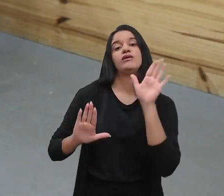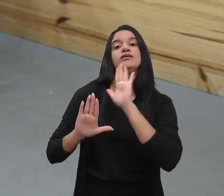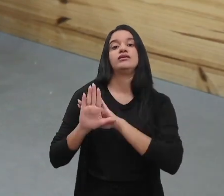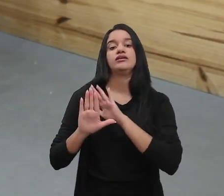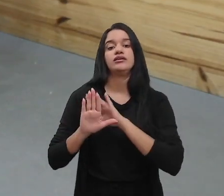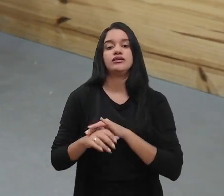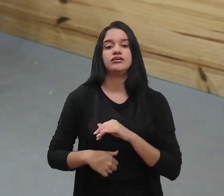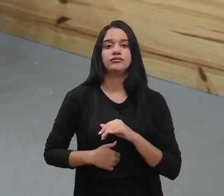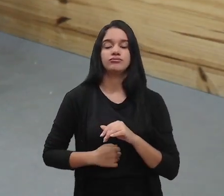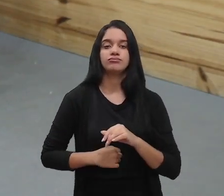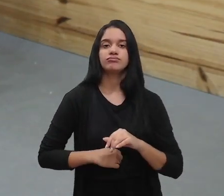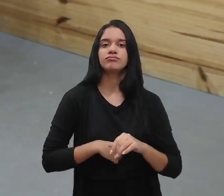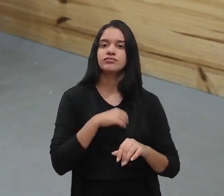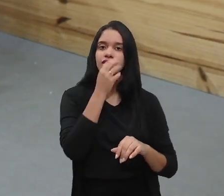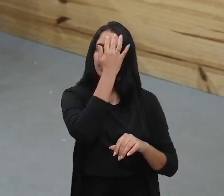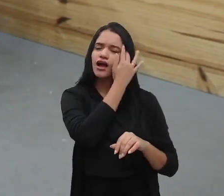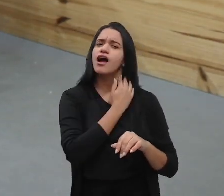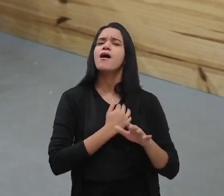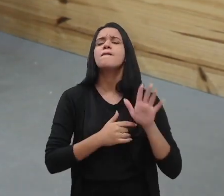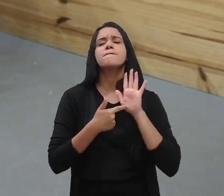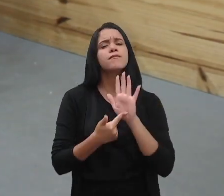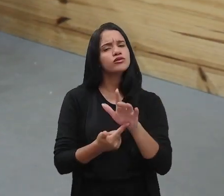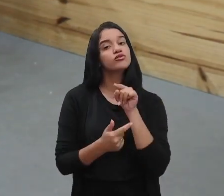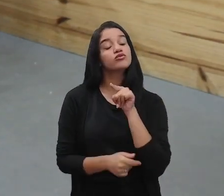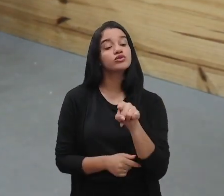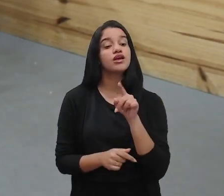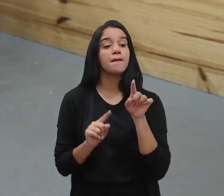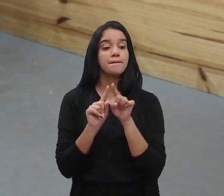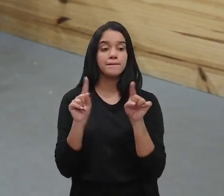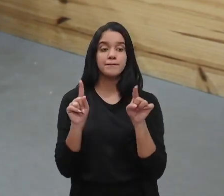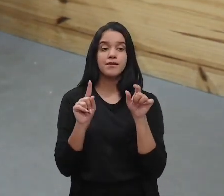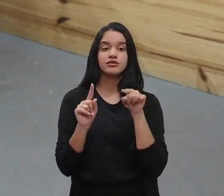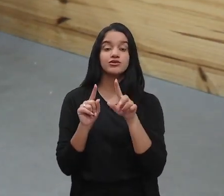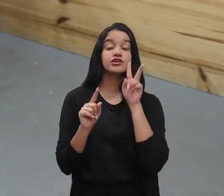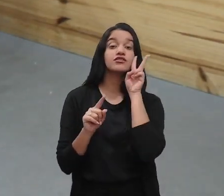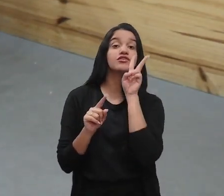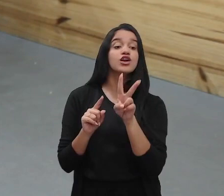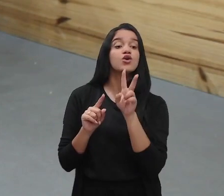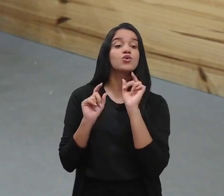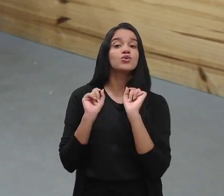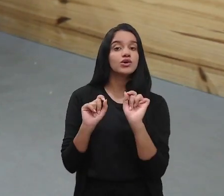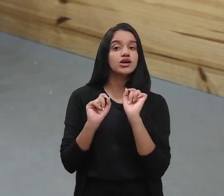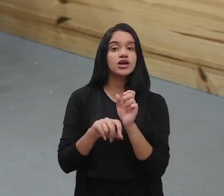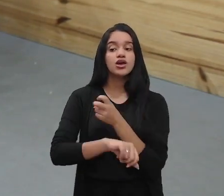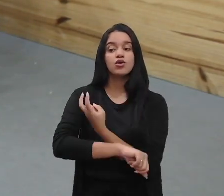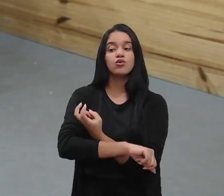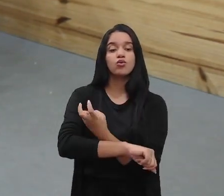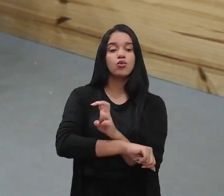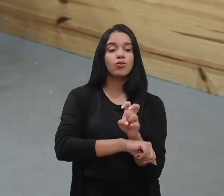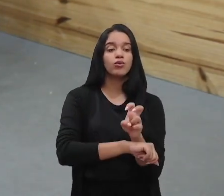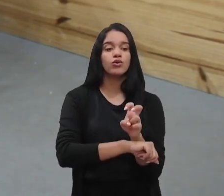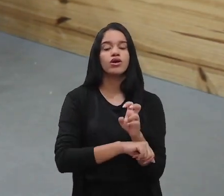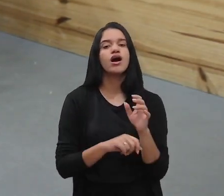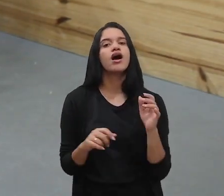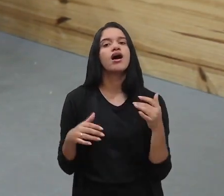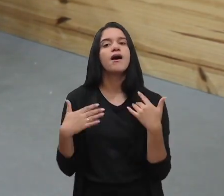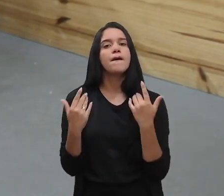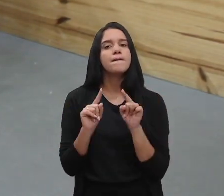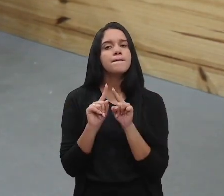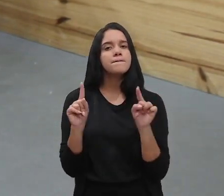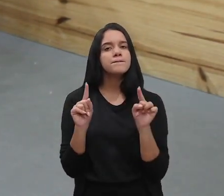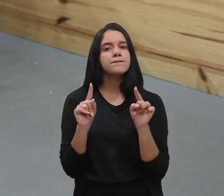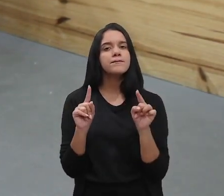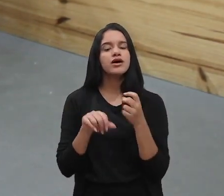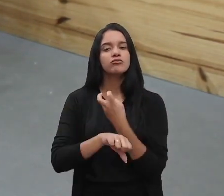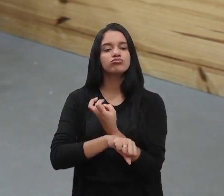robô, não é? Aparece você, mas o que é que você vê? Você vê um robô. A voz do robô é